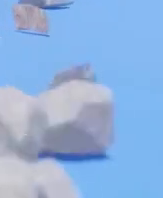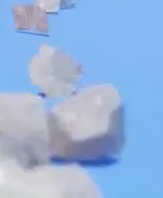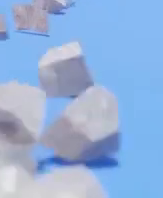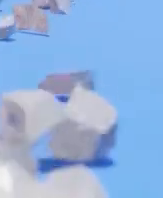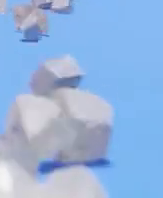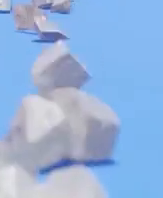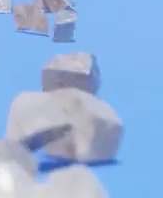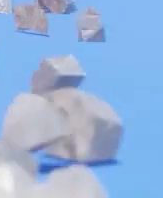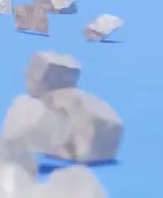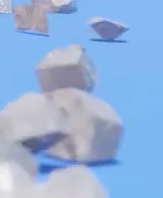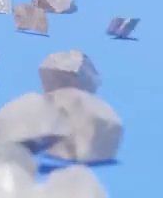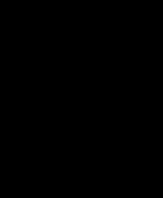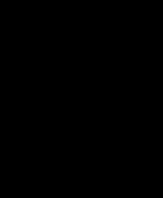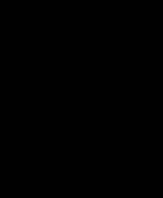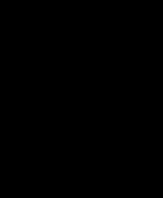E aí